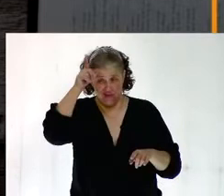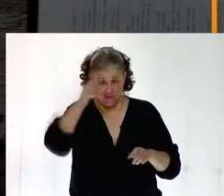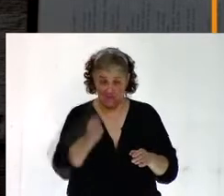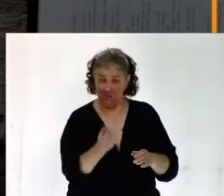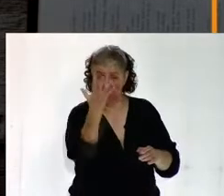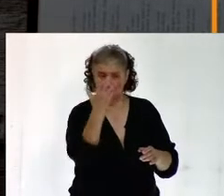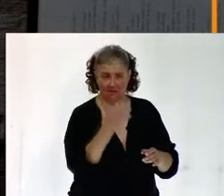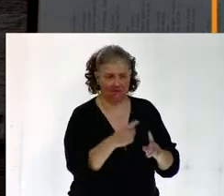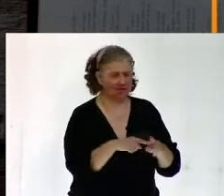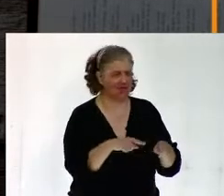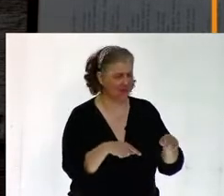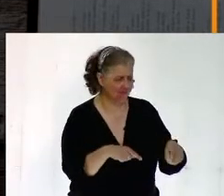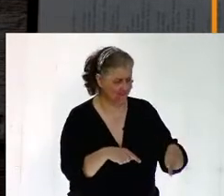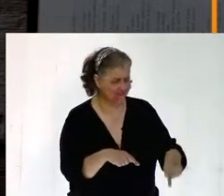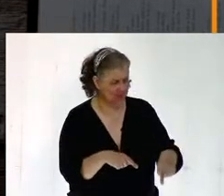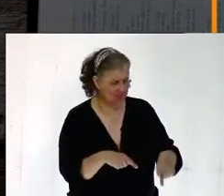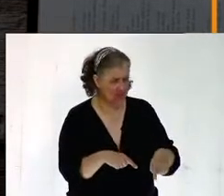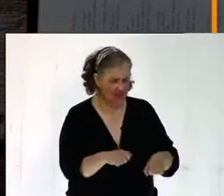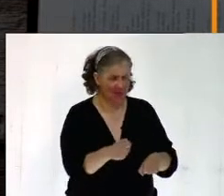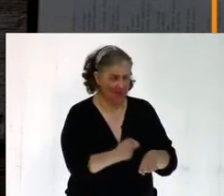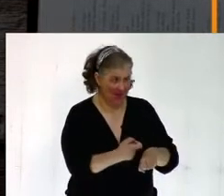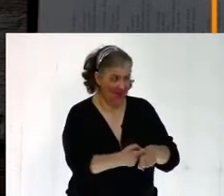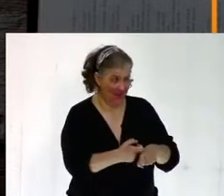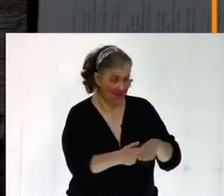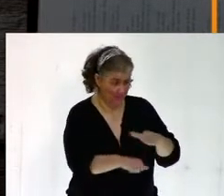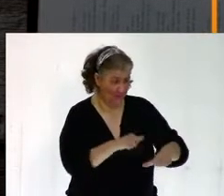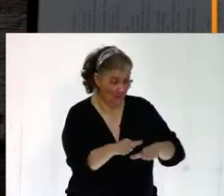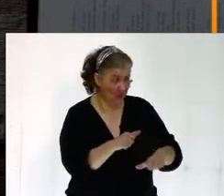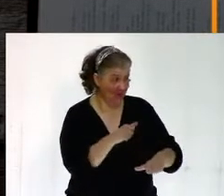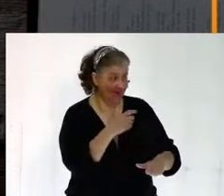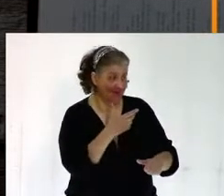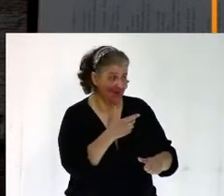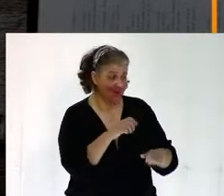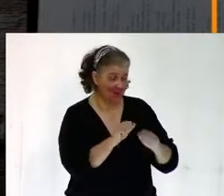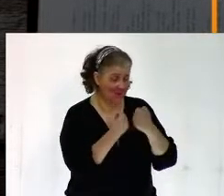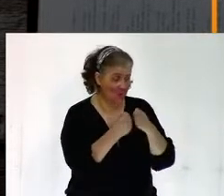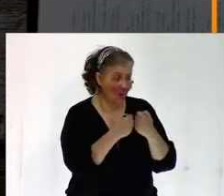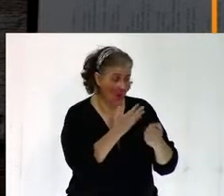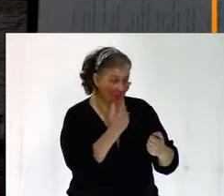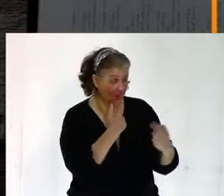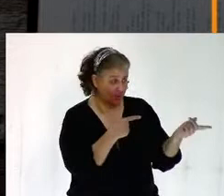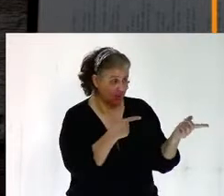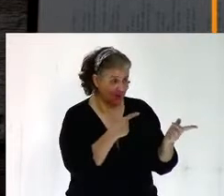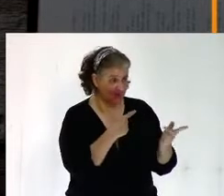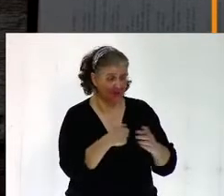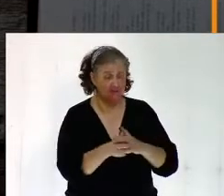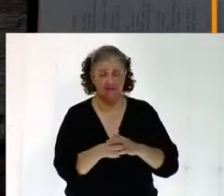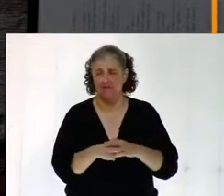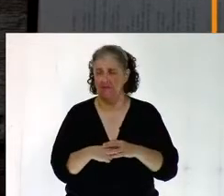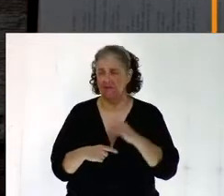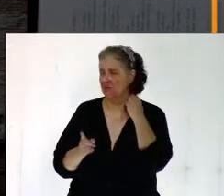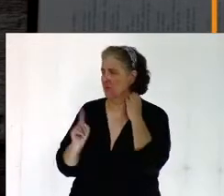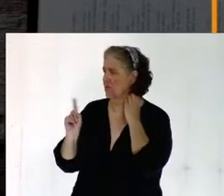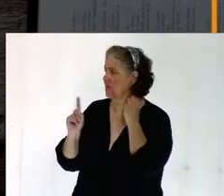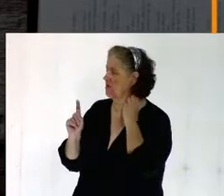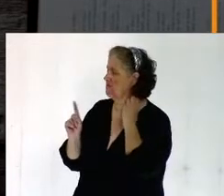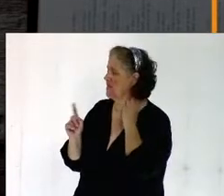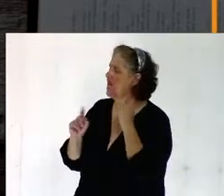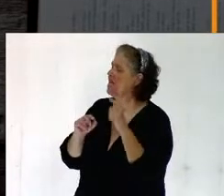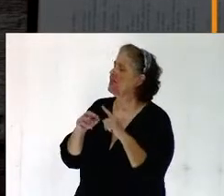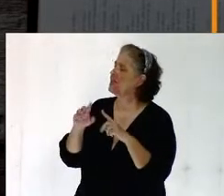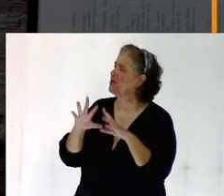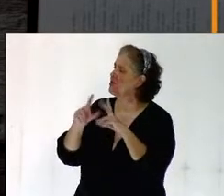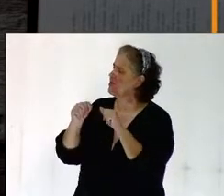jesus porém respondeu está escrito não só de pão viverá o homem mas de toda palavra que procede da boca de deus